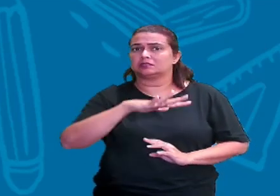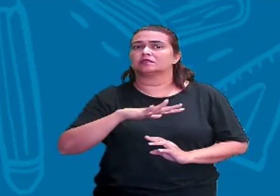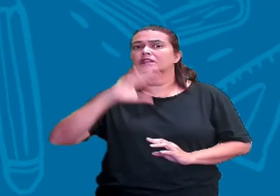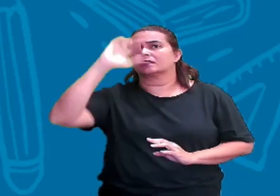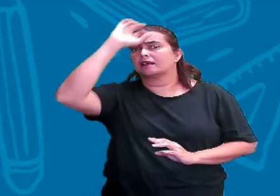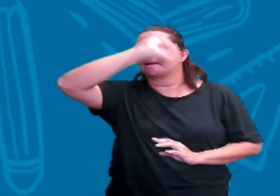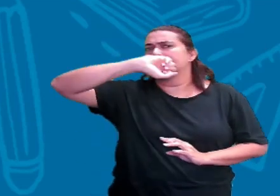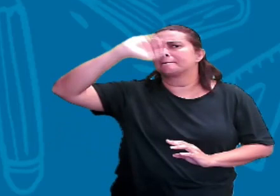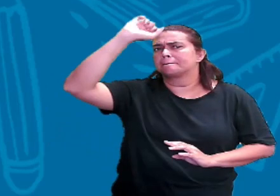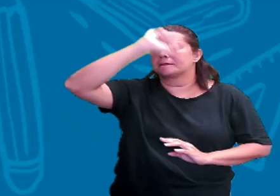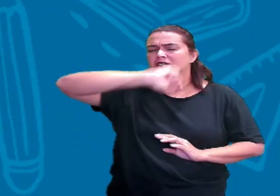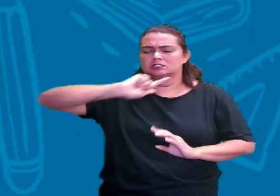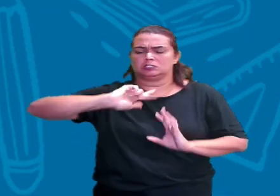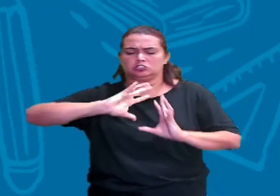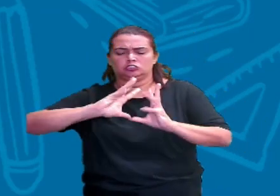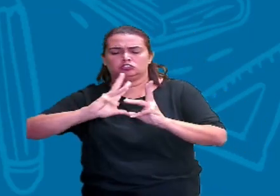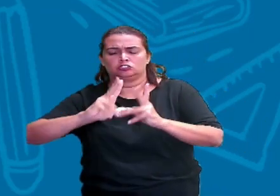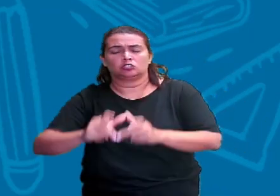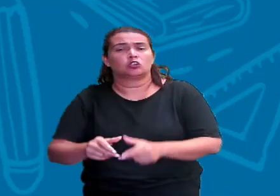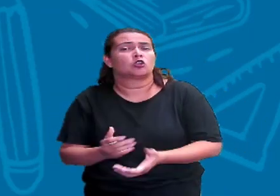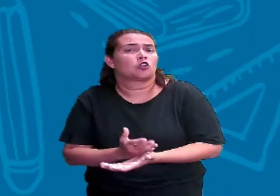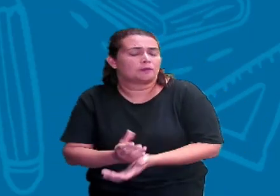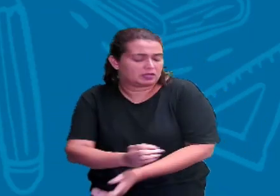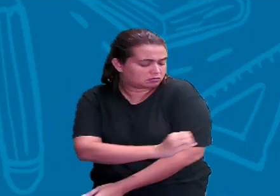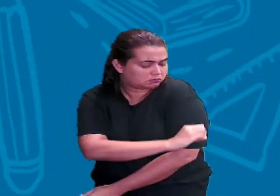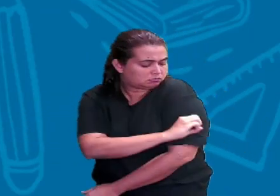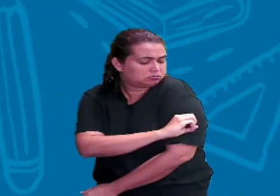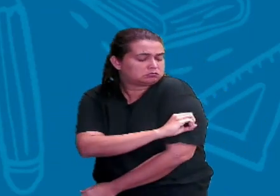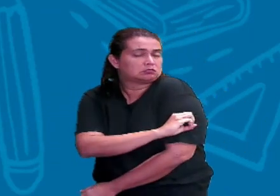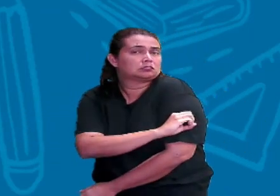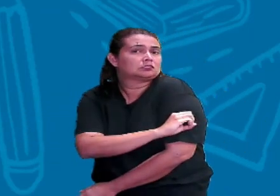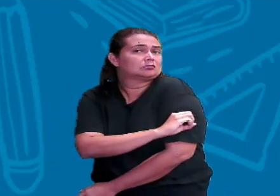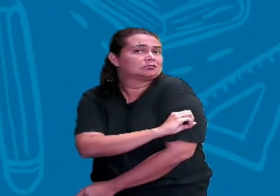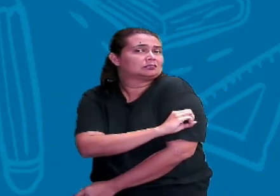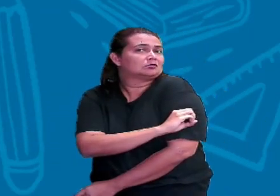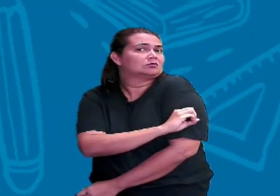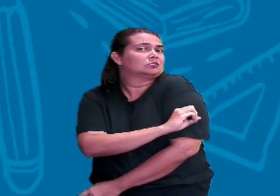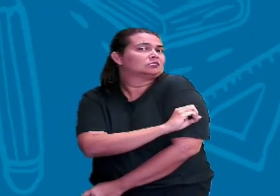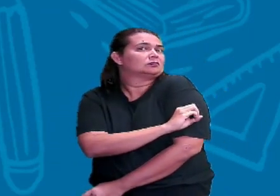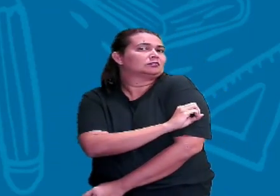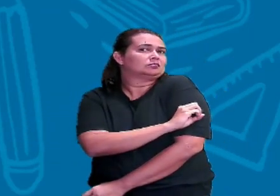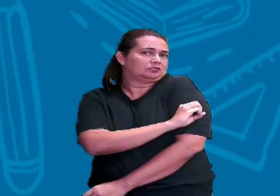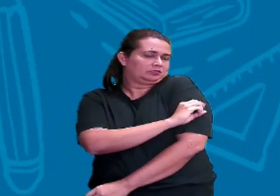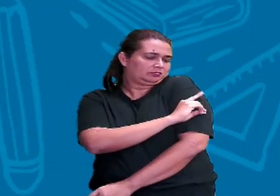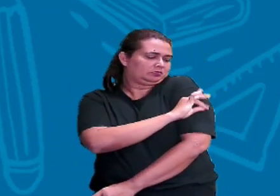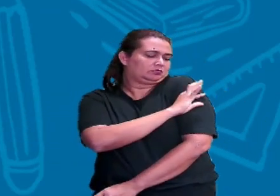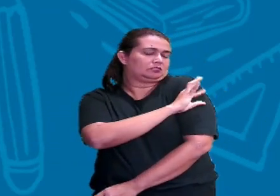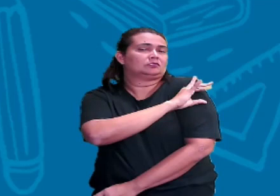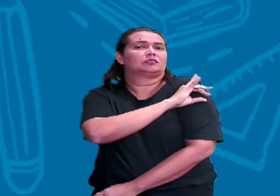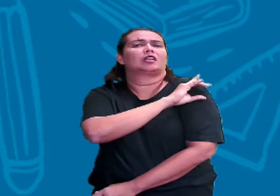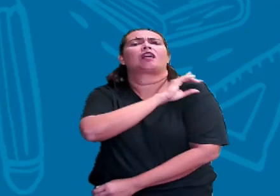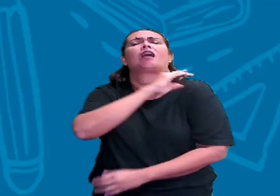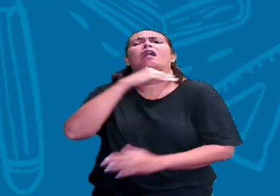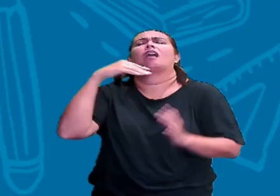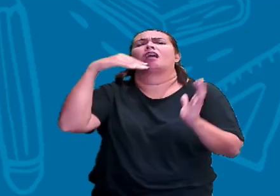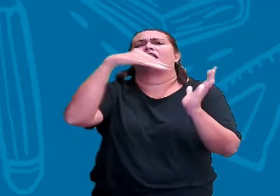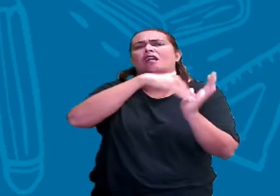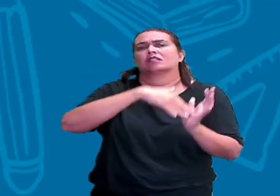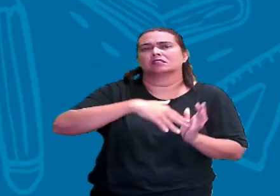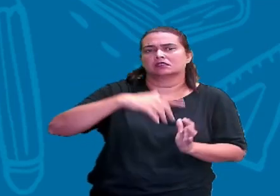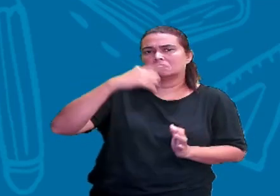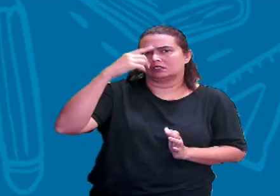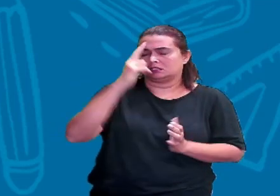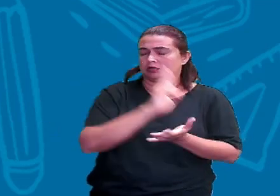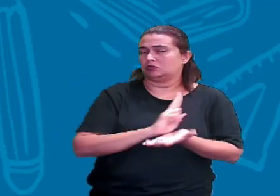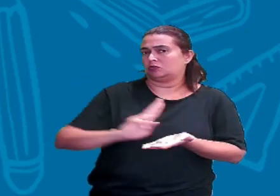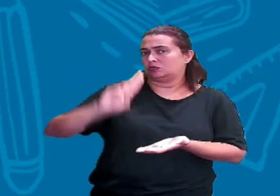da geografia se inicia no jardim da infância ou no ensino fundamental e estende-se até a universidade.